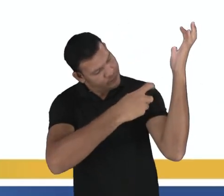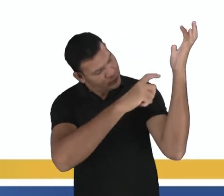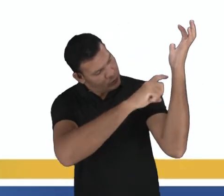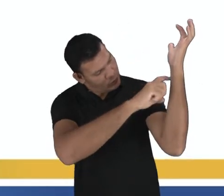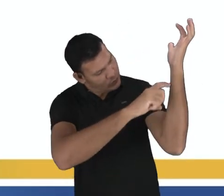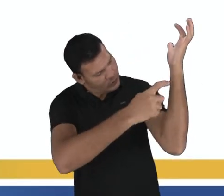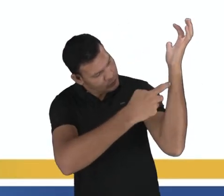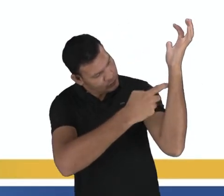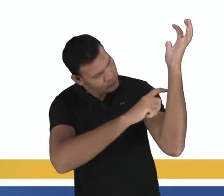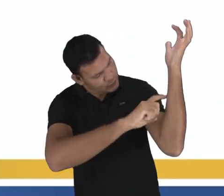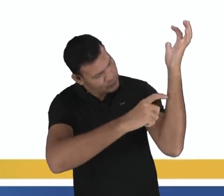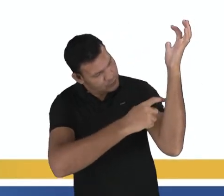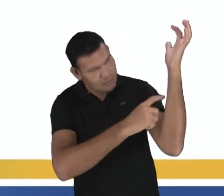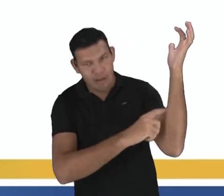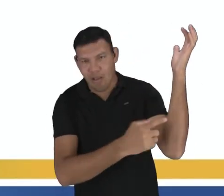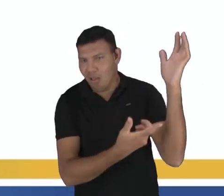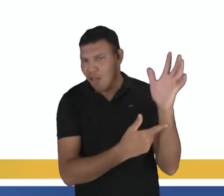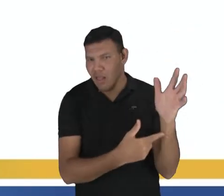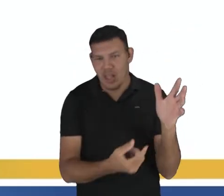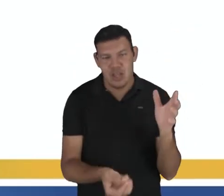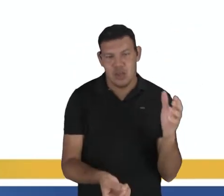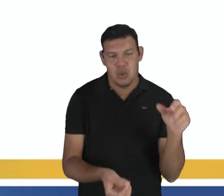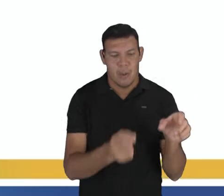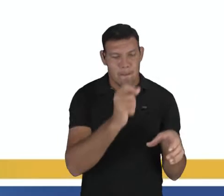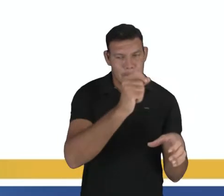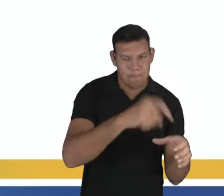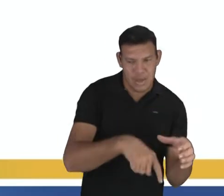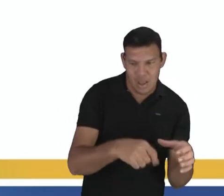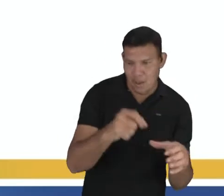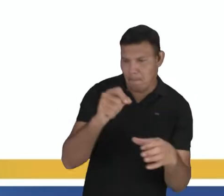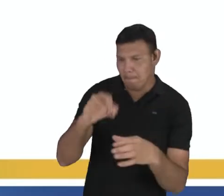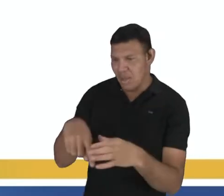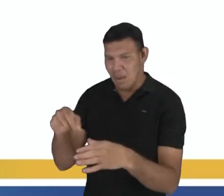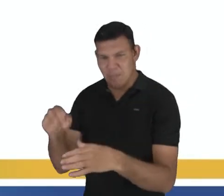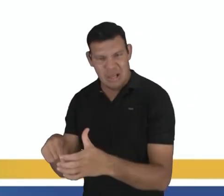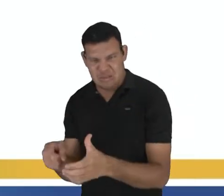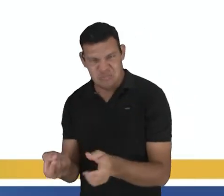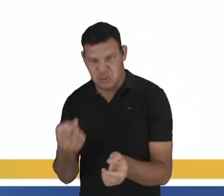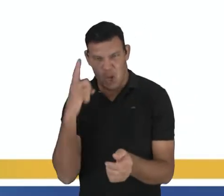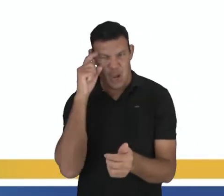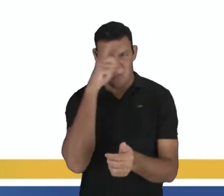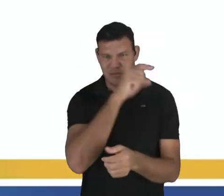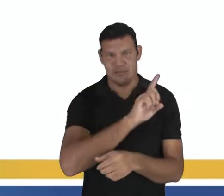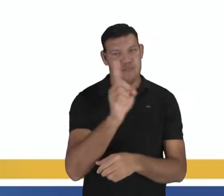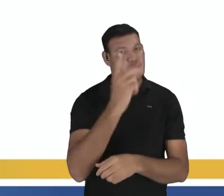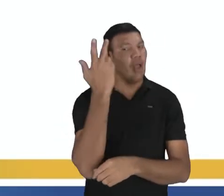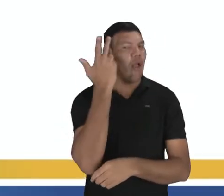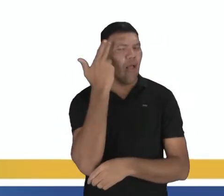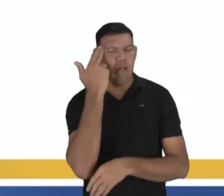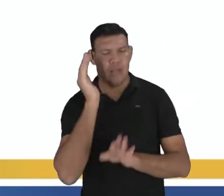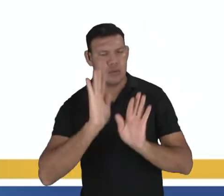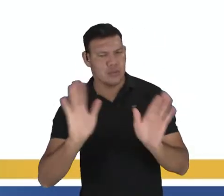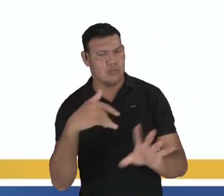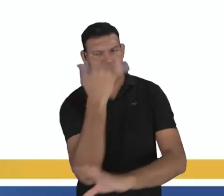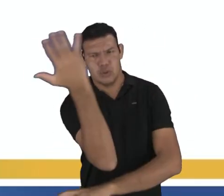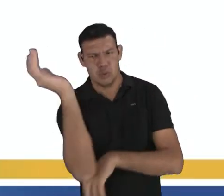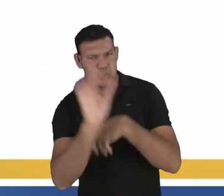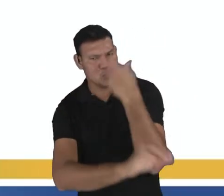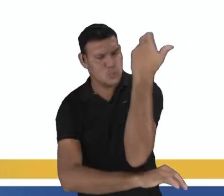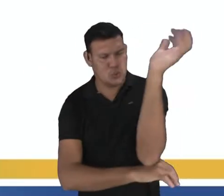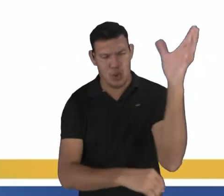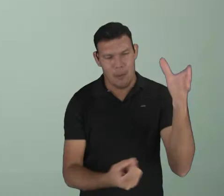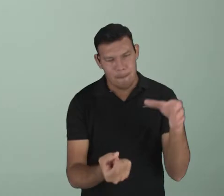uma árvore que ela nasce naturalmente, não tem um plantio sistemático, né? A natureza dá. Então, as pessoas